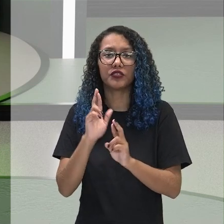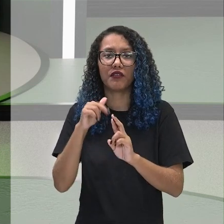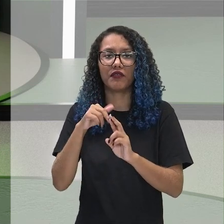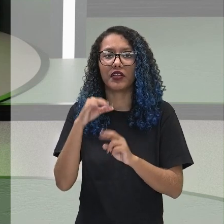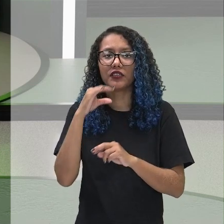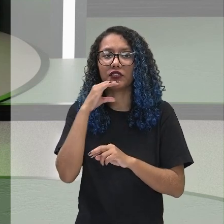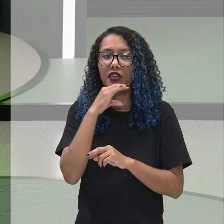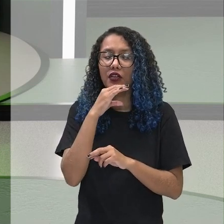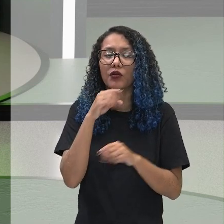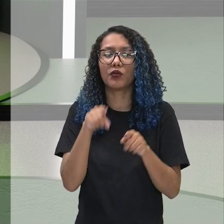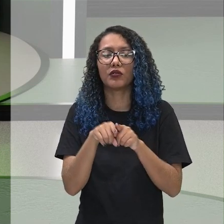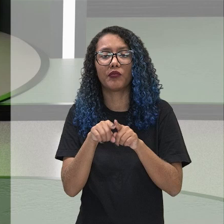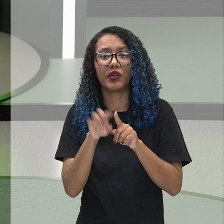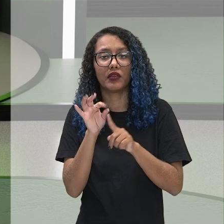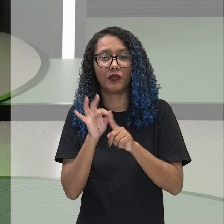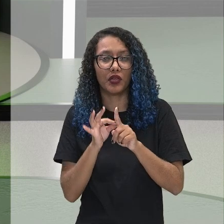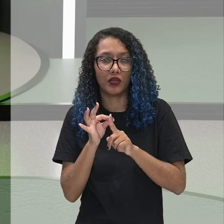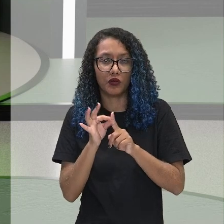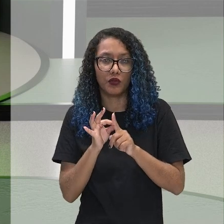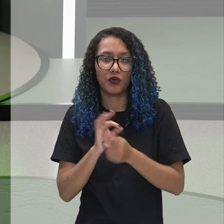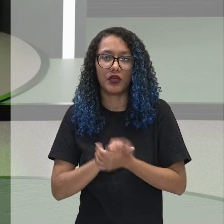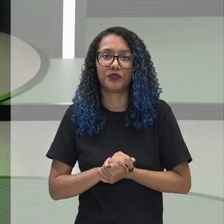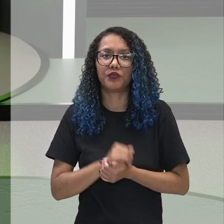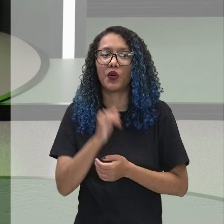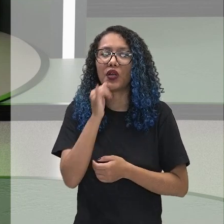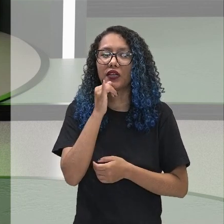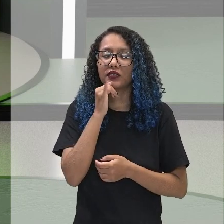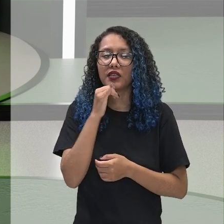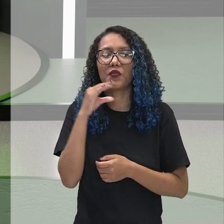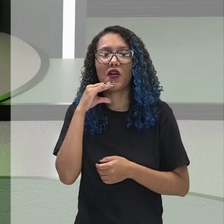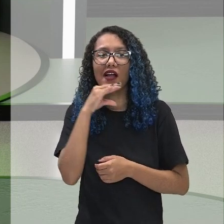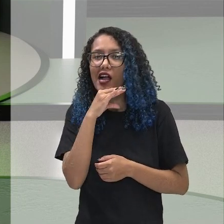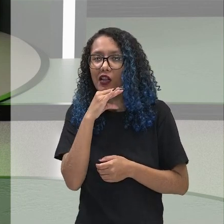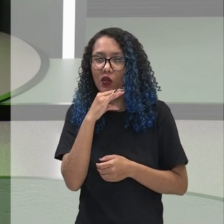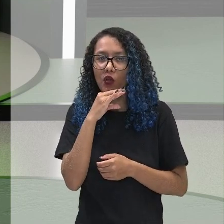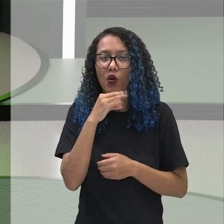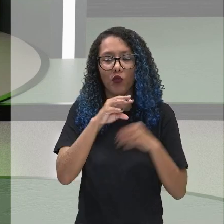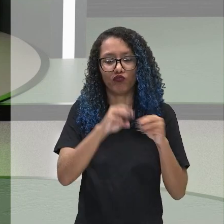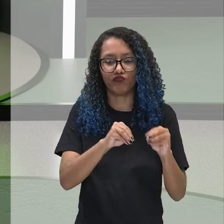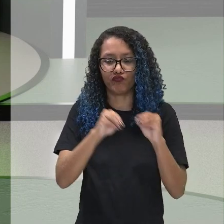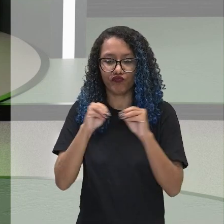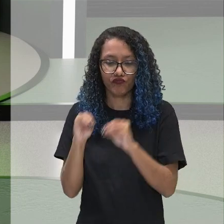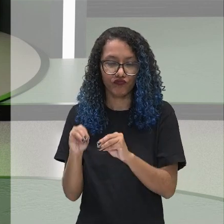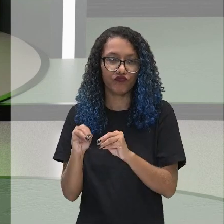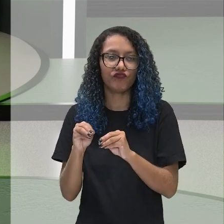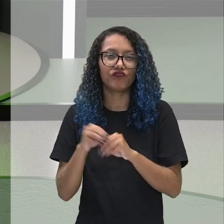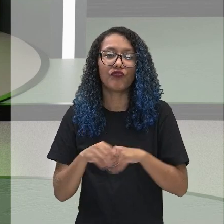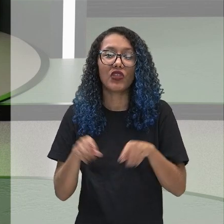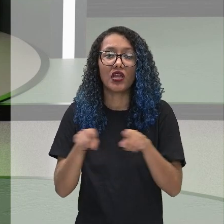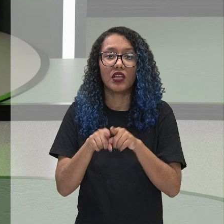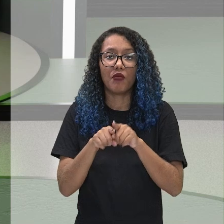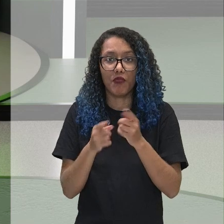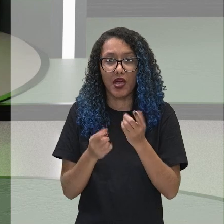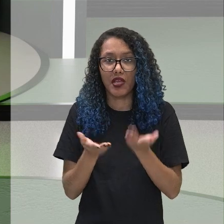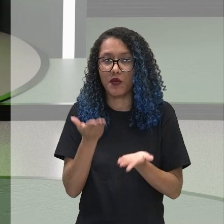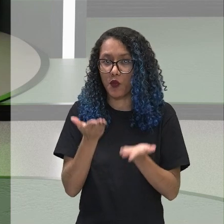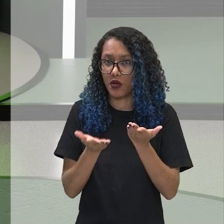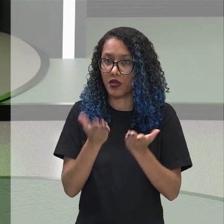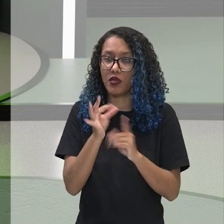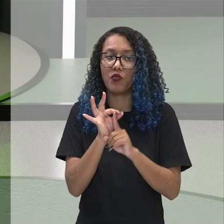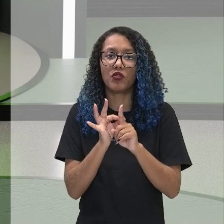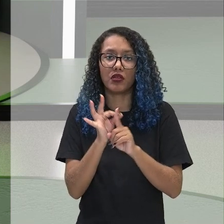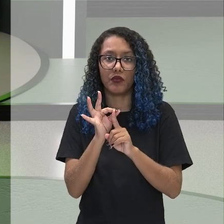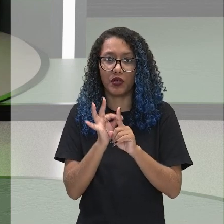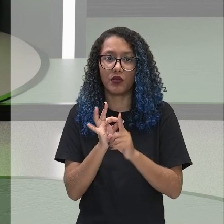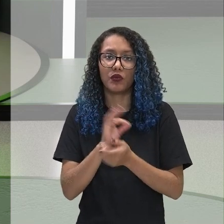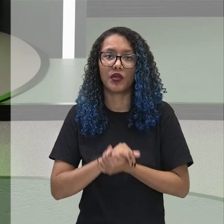à temperatura, como transferência de calor, equilíbrio térmico.